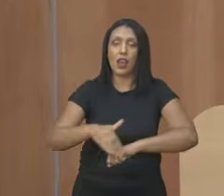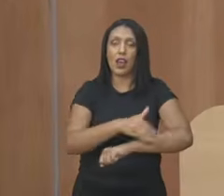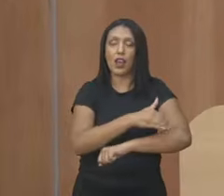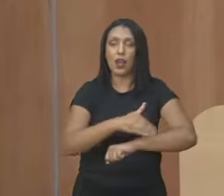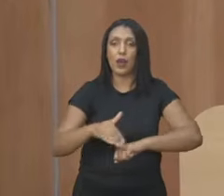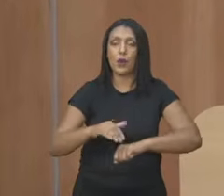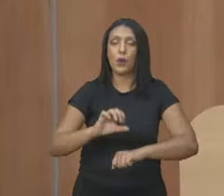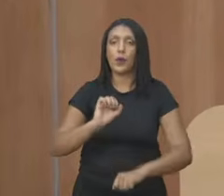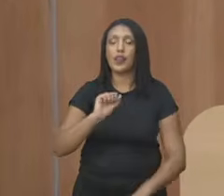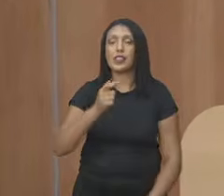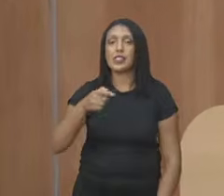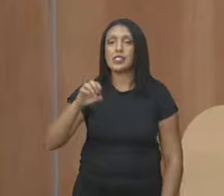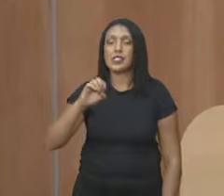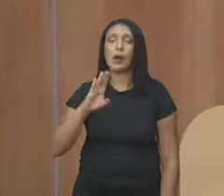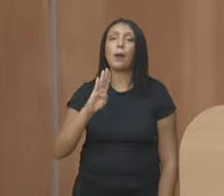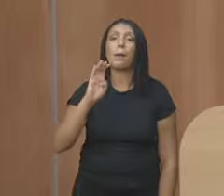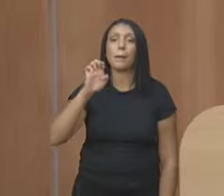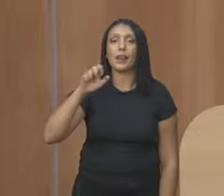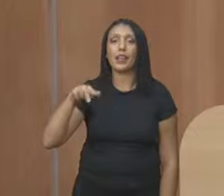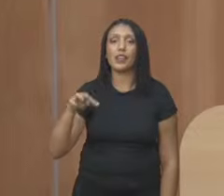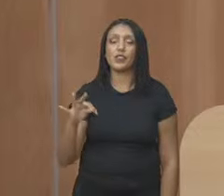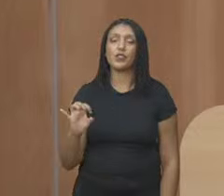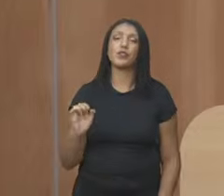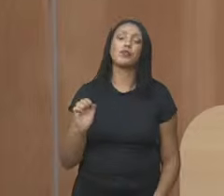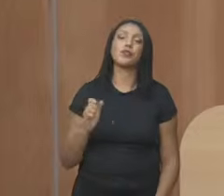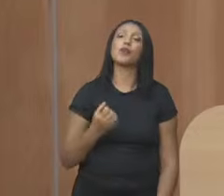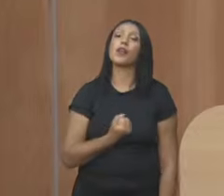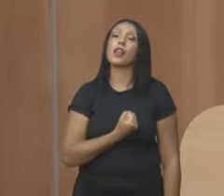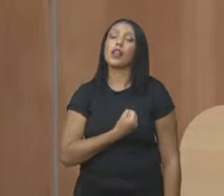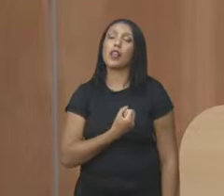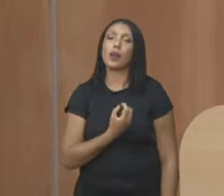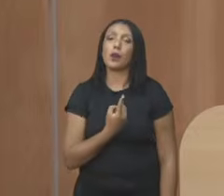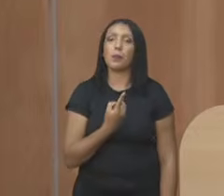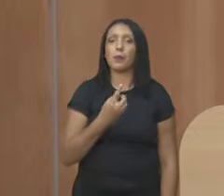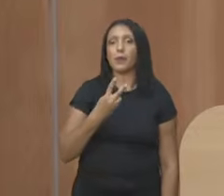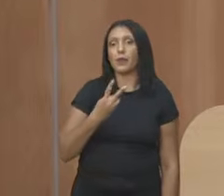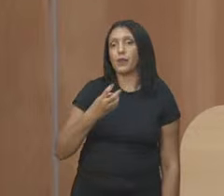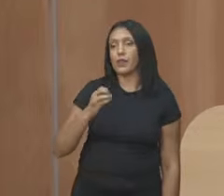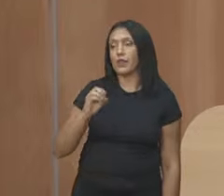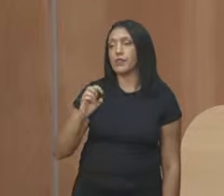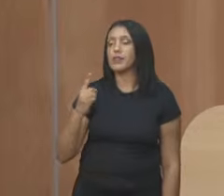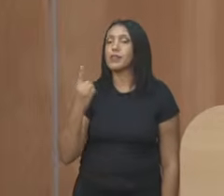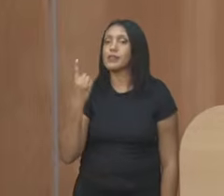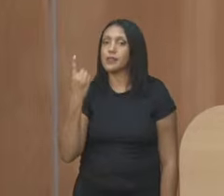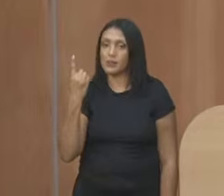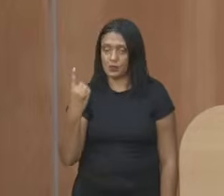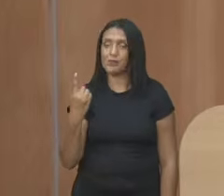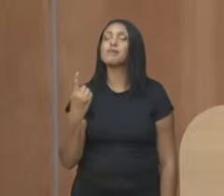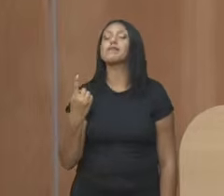condomínio Lagoinha, número 1201, estrada de São Paulo, CEP